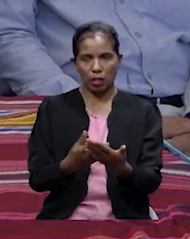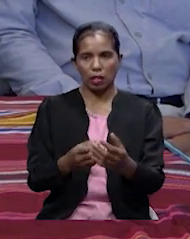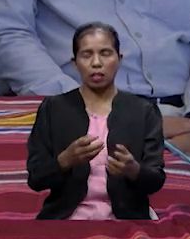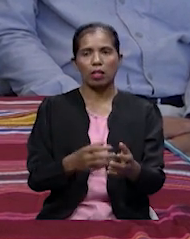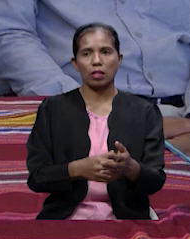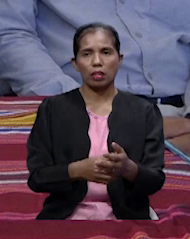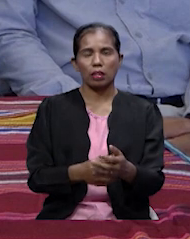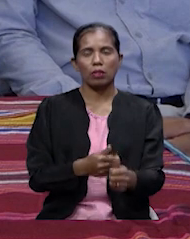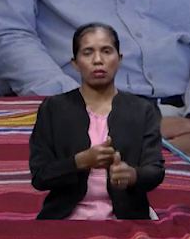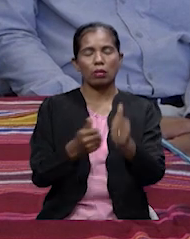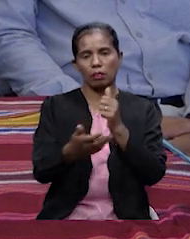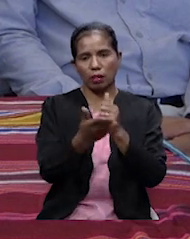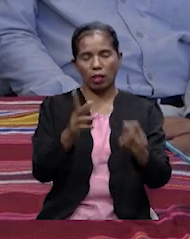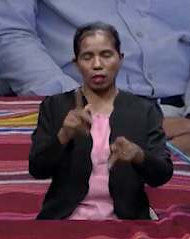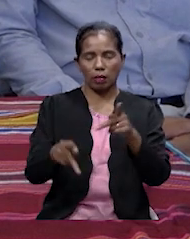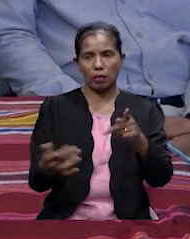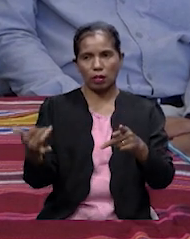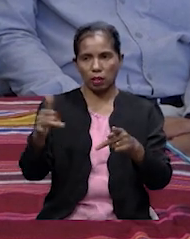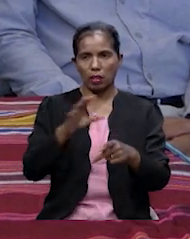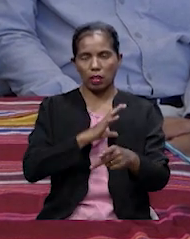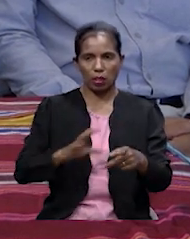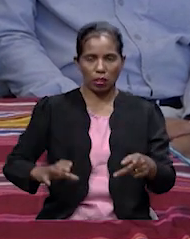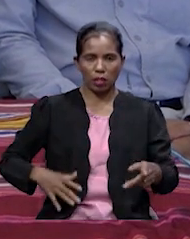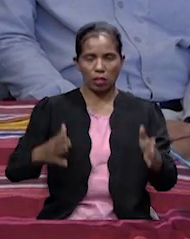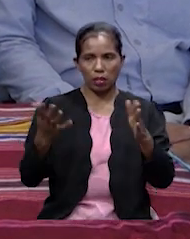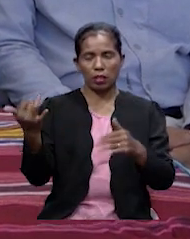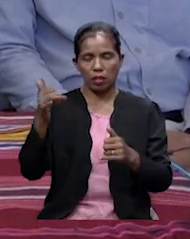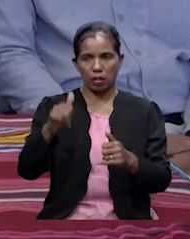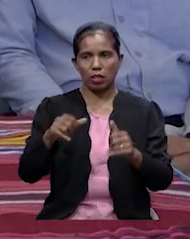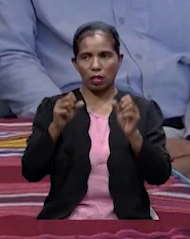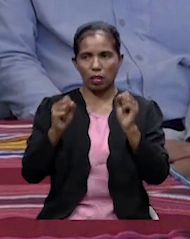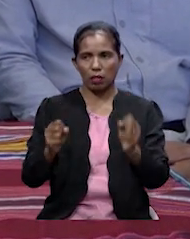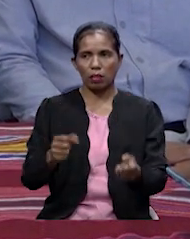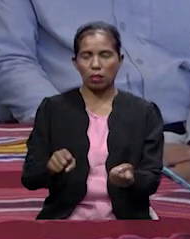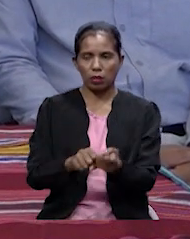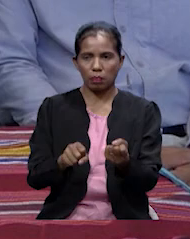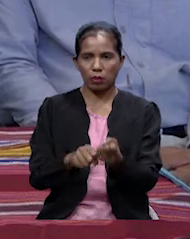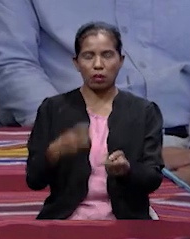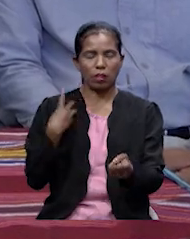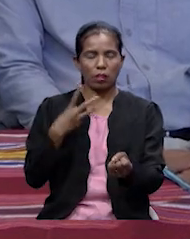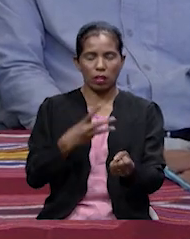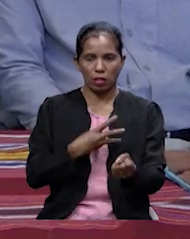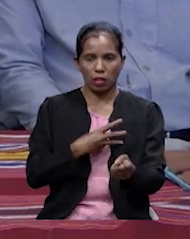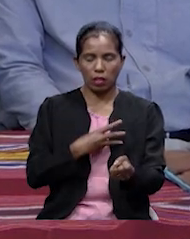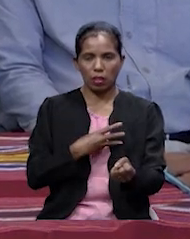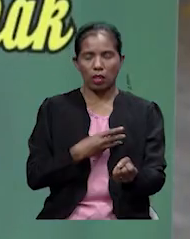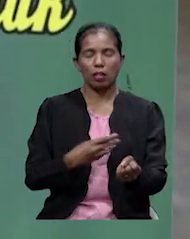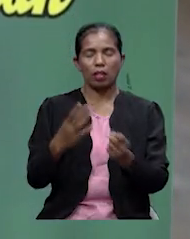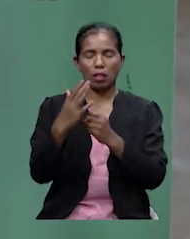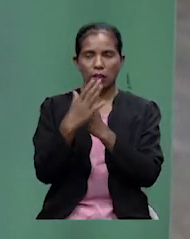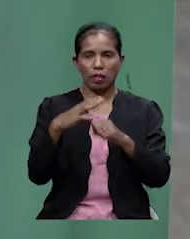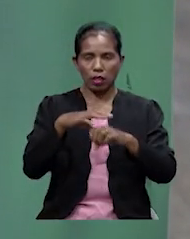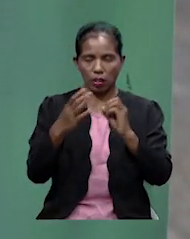sira, depende da serani sira. A tu sustenta e tenha planeta, a tu na fatim bela sustenta e tenha moris